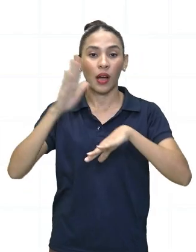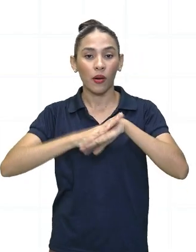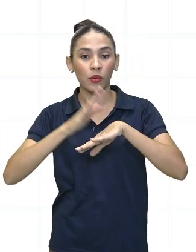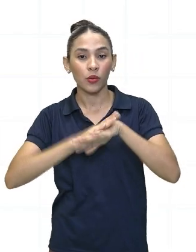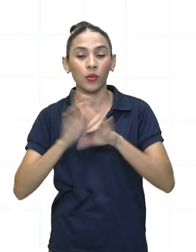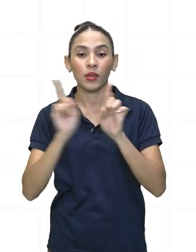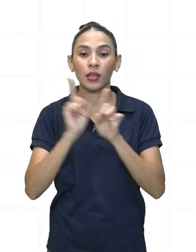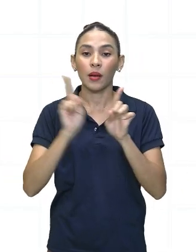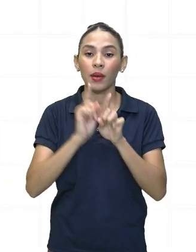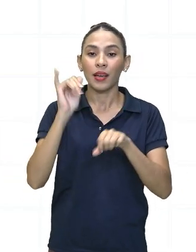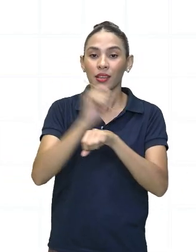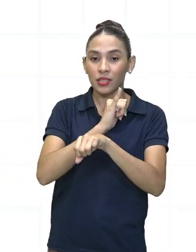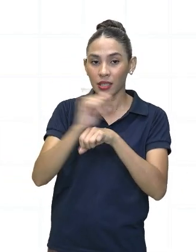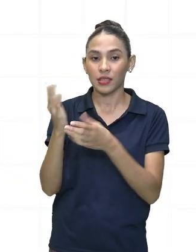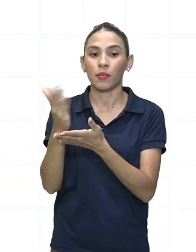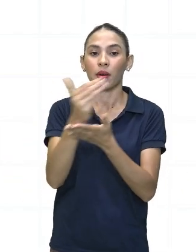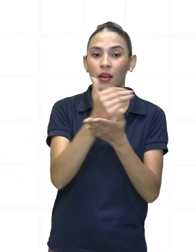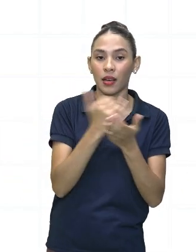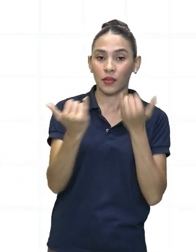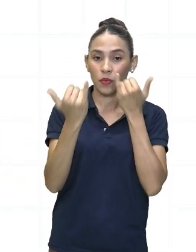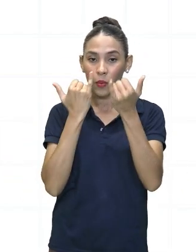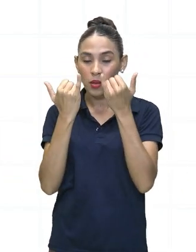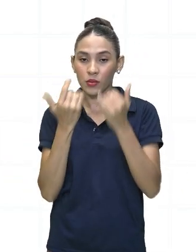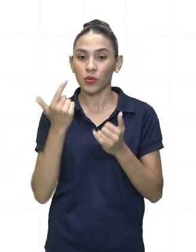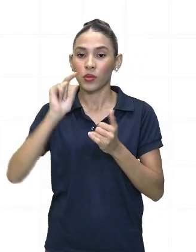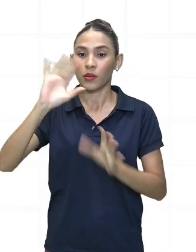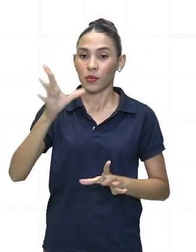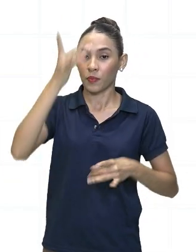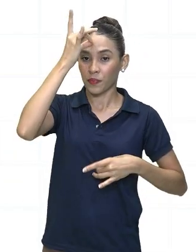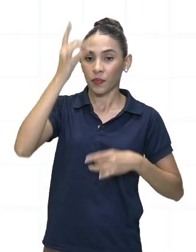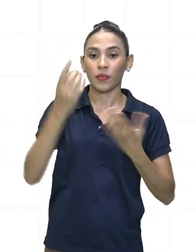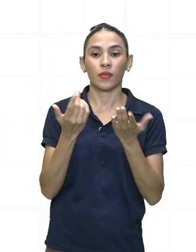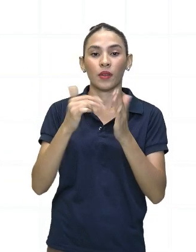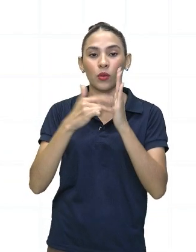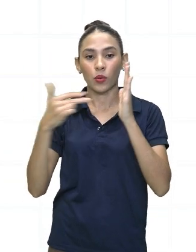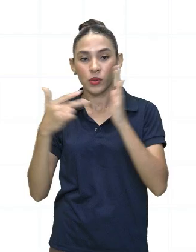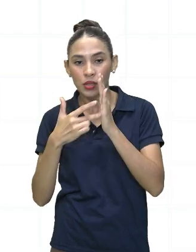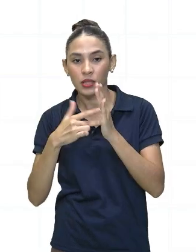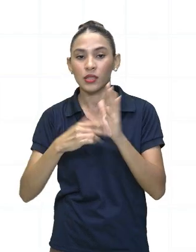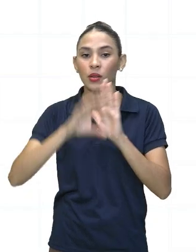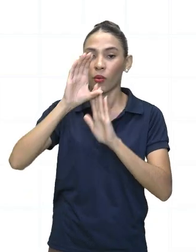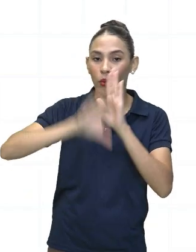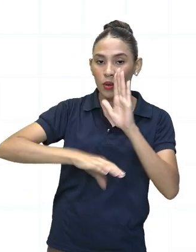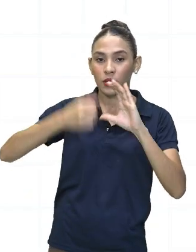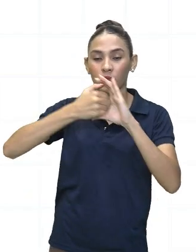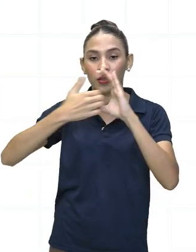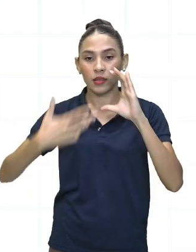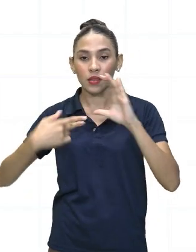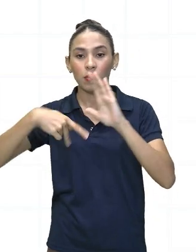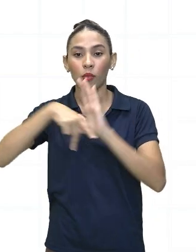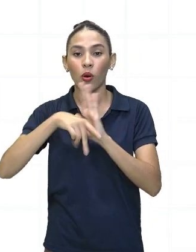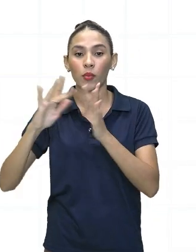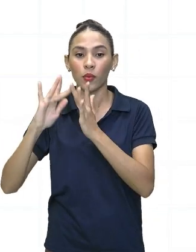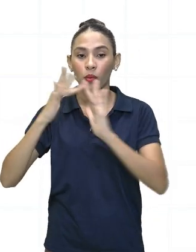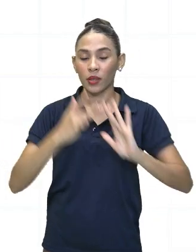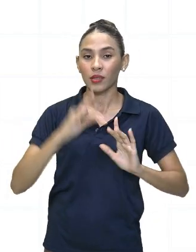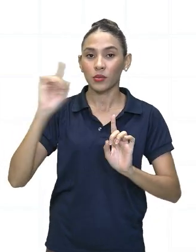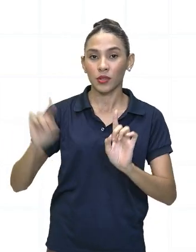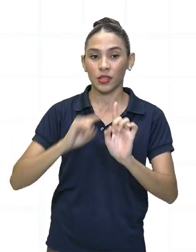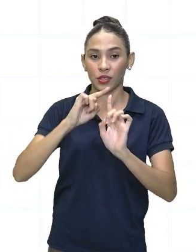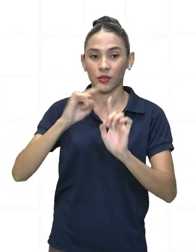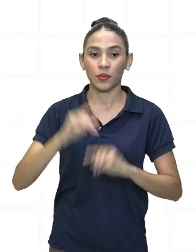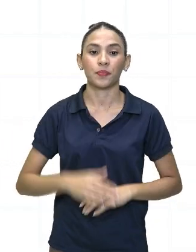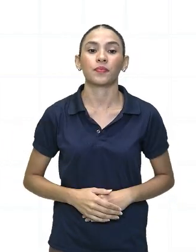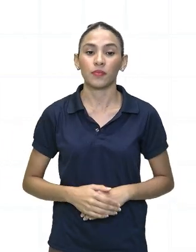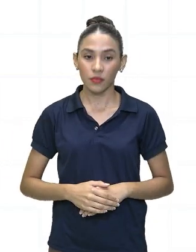como instrumento de coleta de informações para serem incorporadas a notícias, definição, elementos constitutivos, contexto e